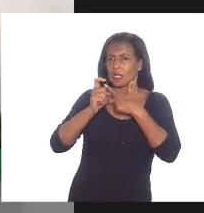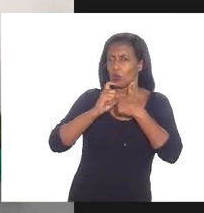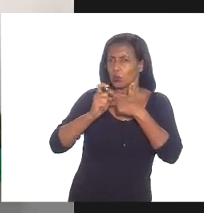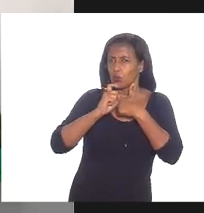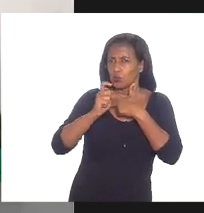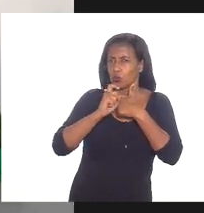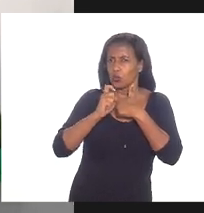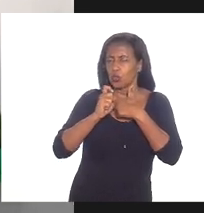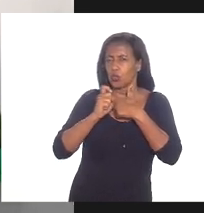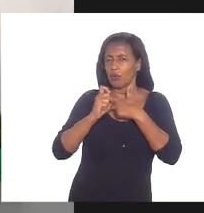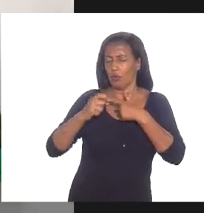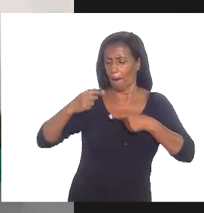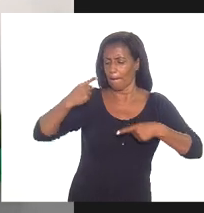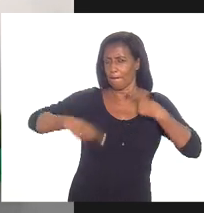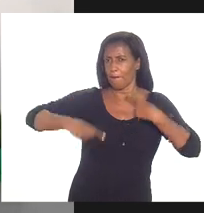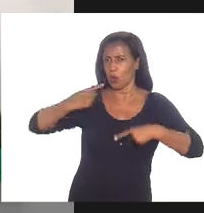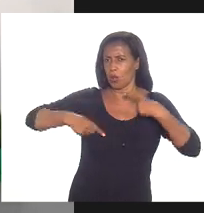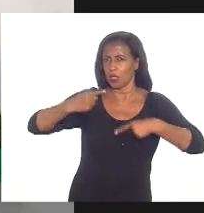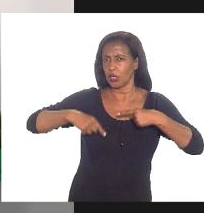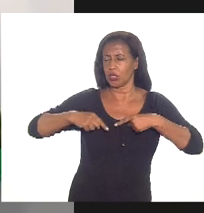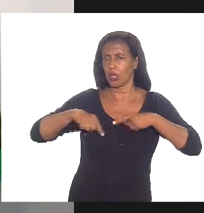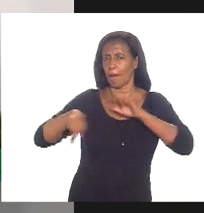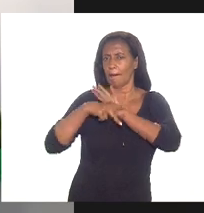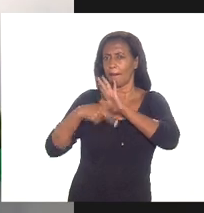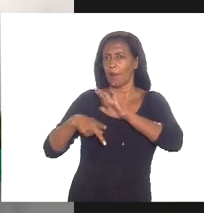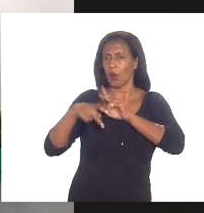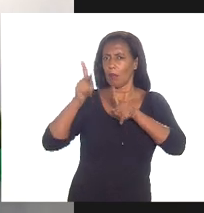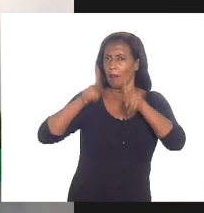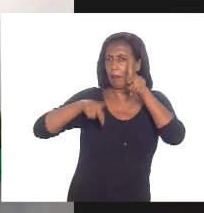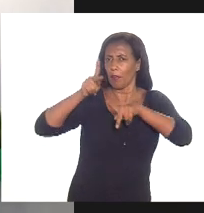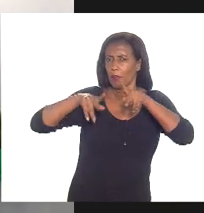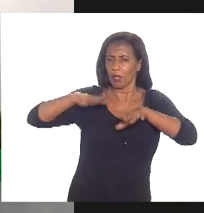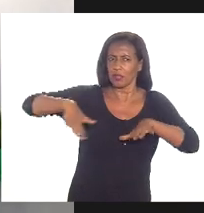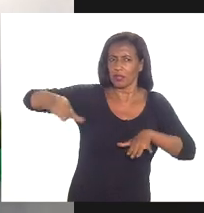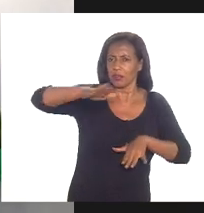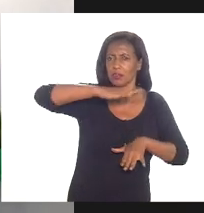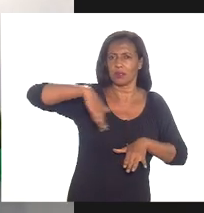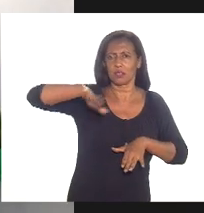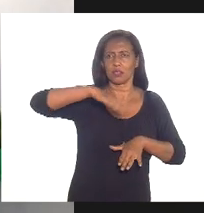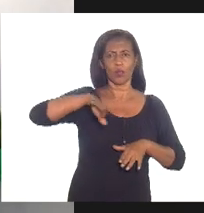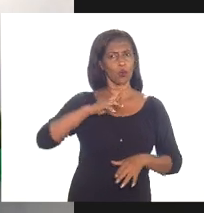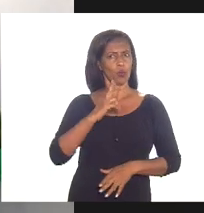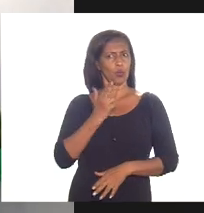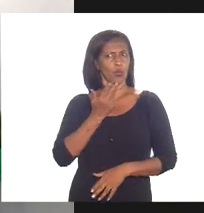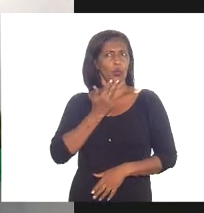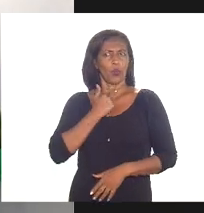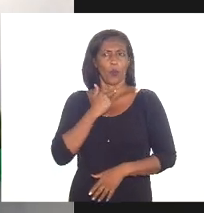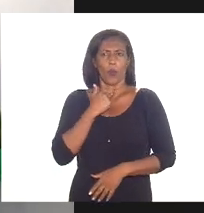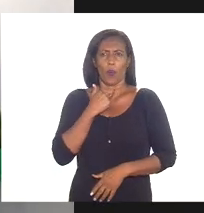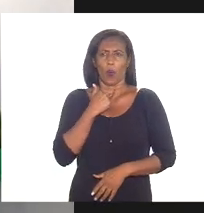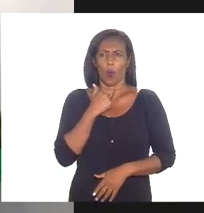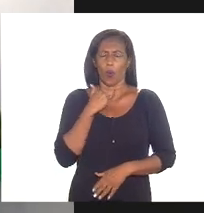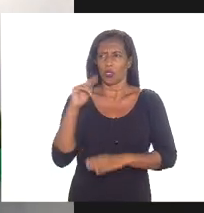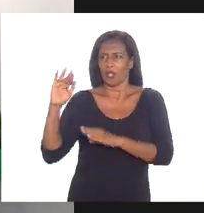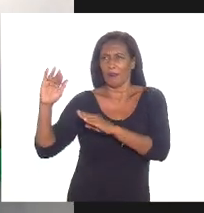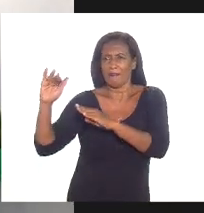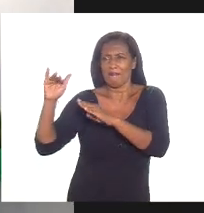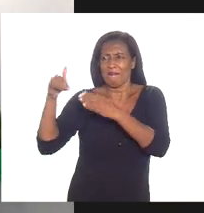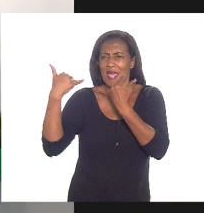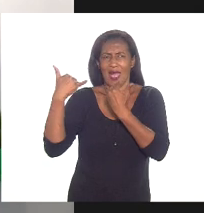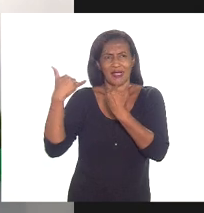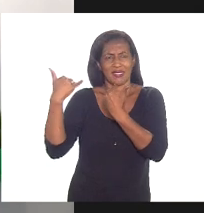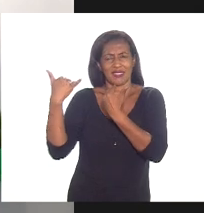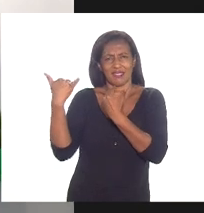nossa população, e não é razoável que ameaças de qualquer monta